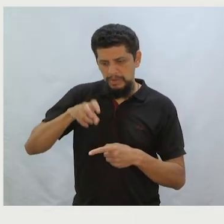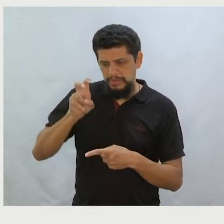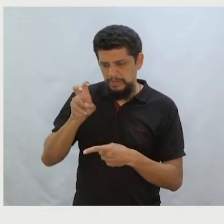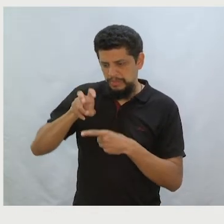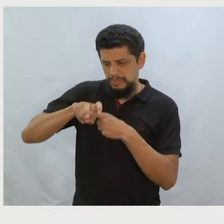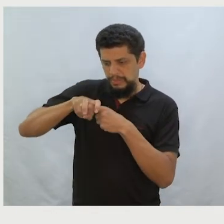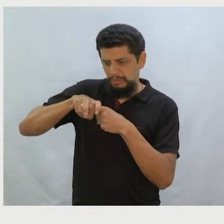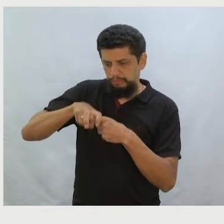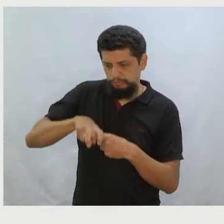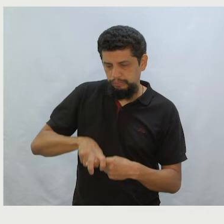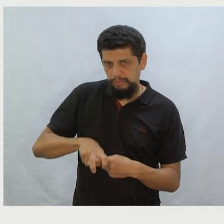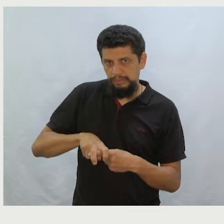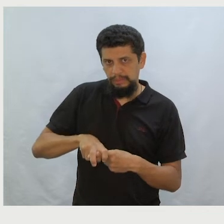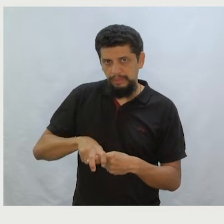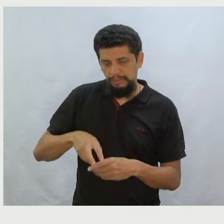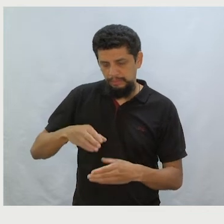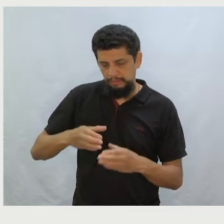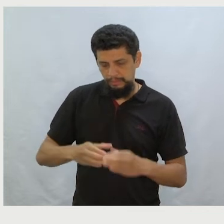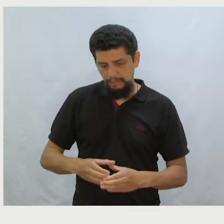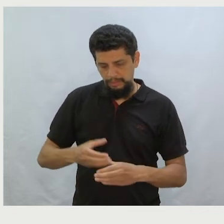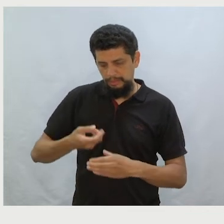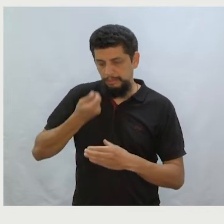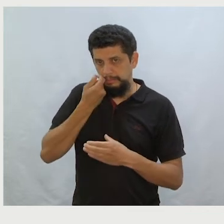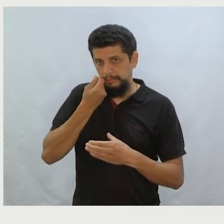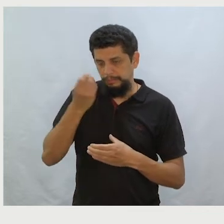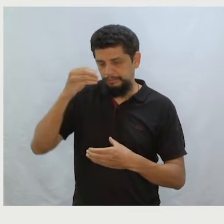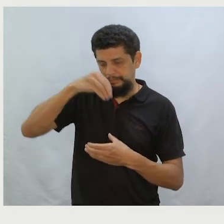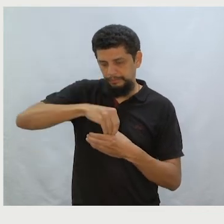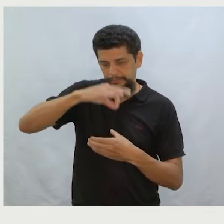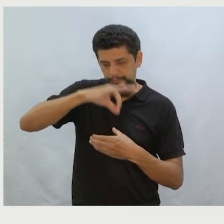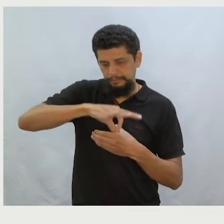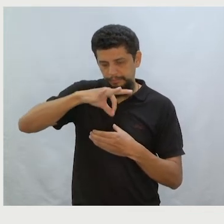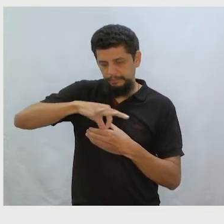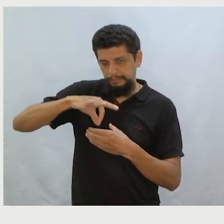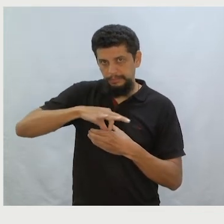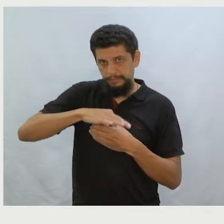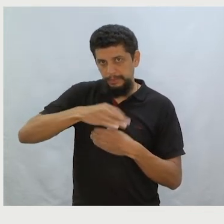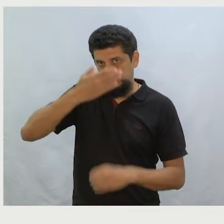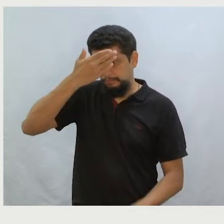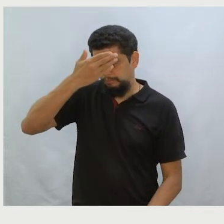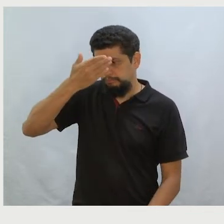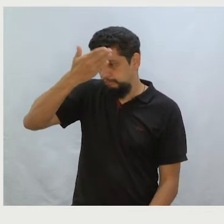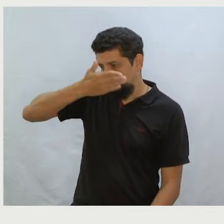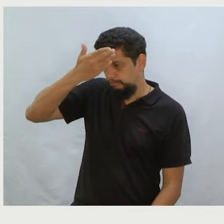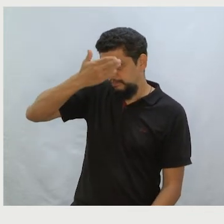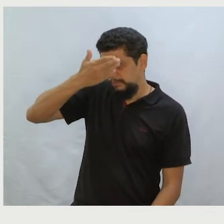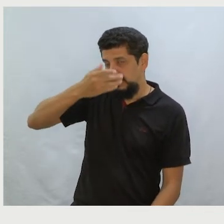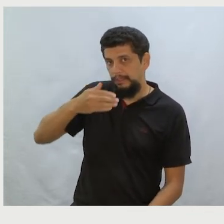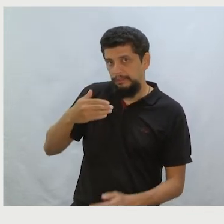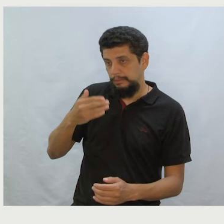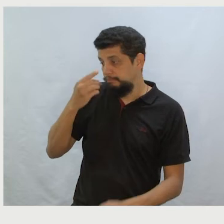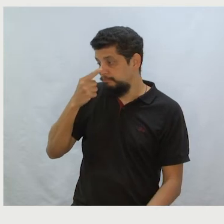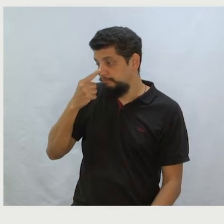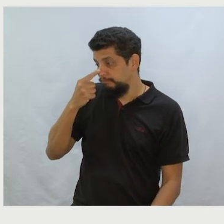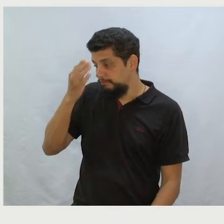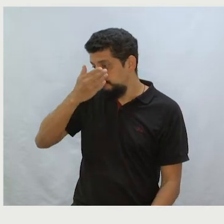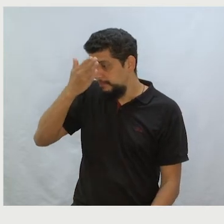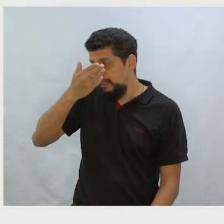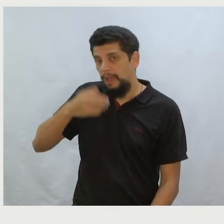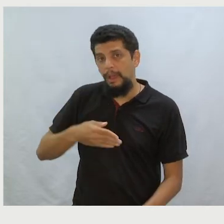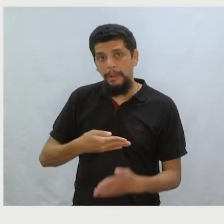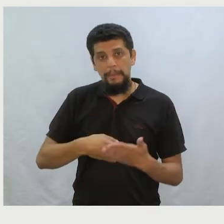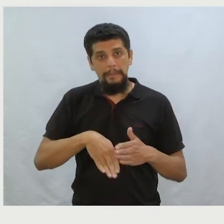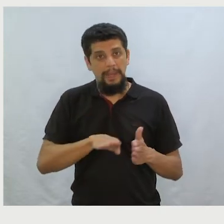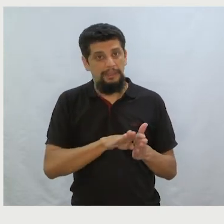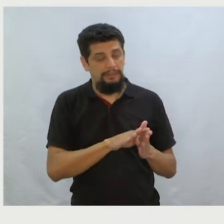afunda dentro então porta-lápis que ficava na mesa do diretor tapava a cara dele até o nariz